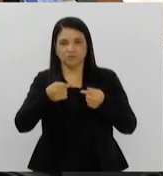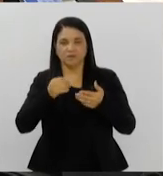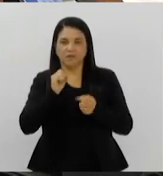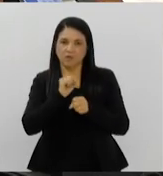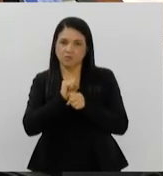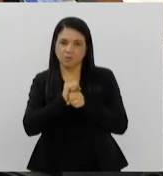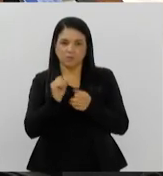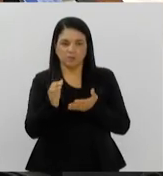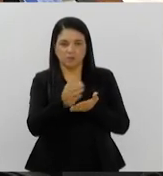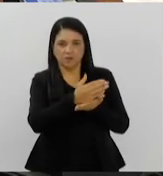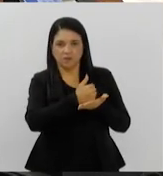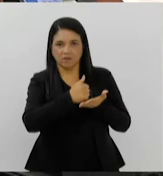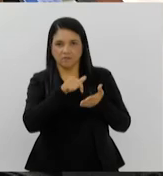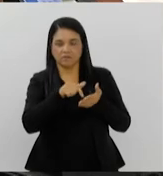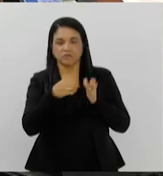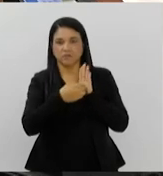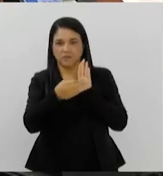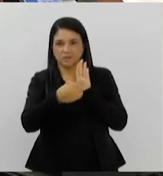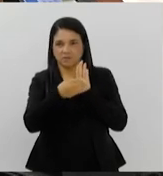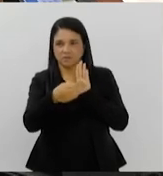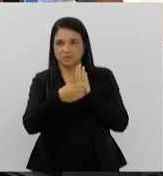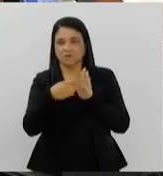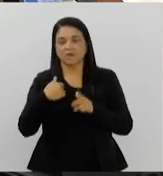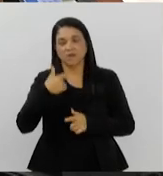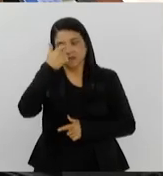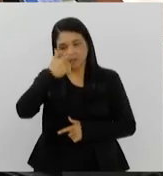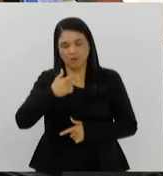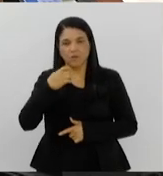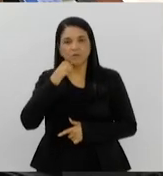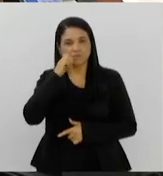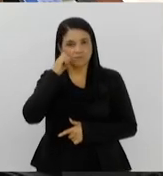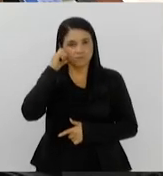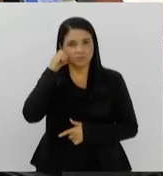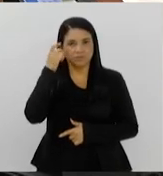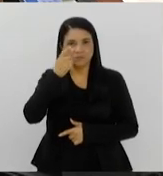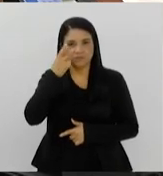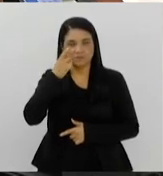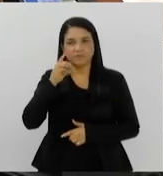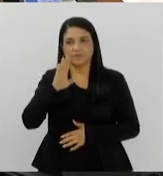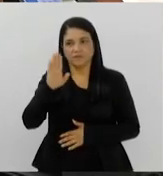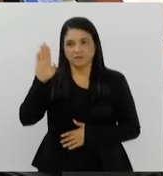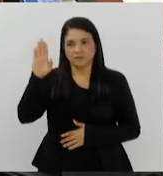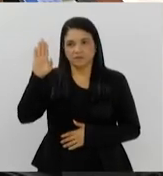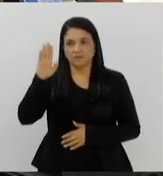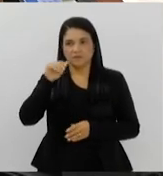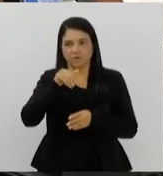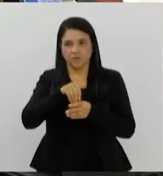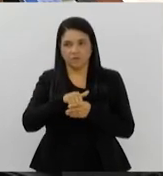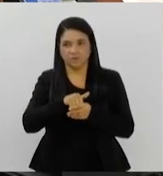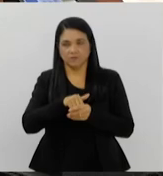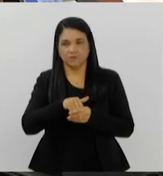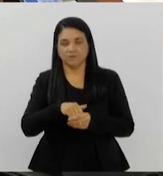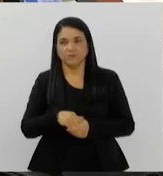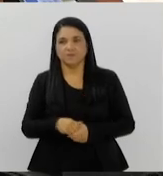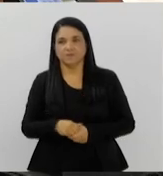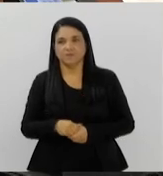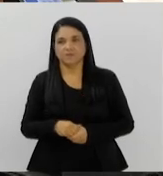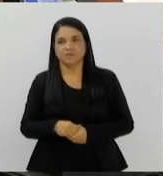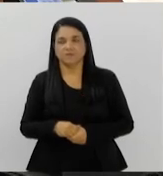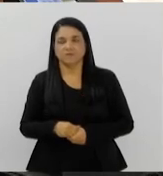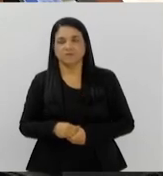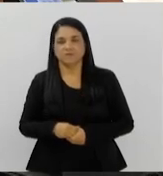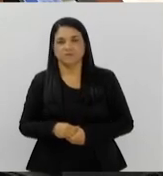teu? Eu e deputada Élica queremos discutir. Declara voto, então, por favor, porque já estava em votação. À